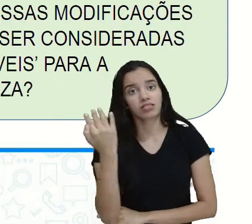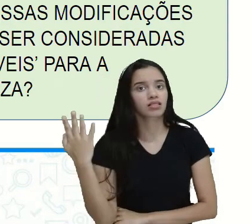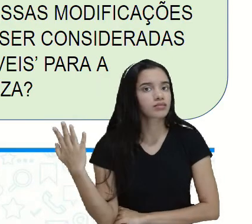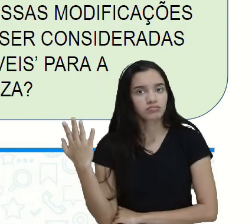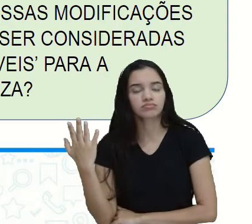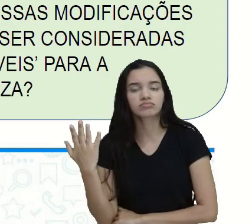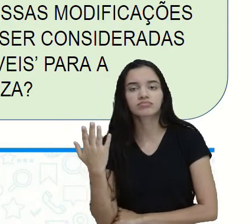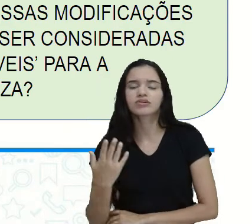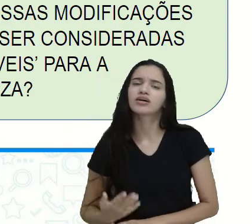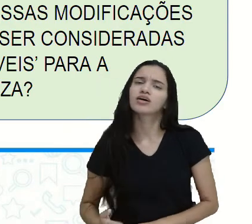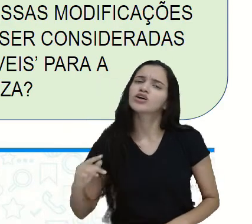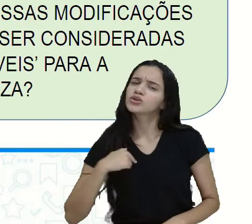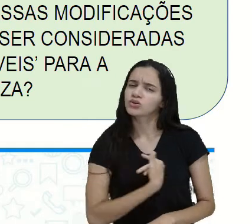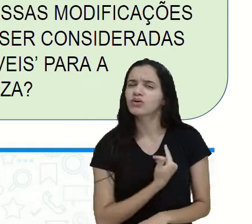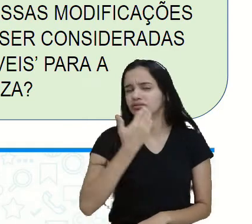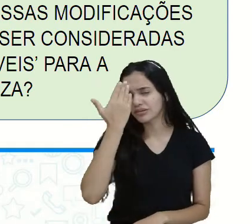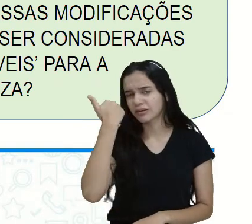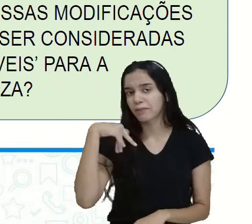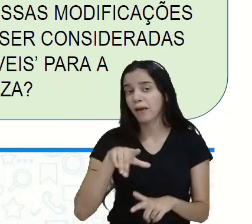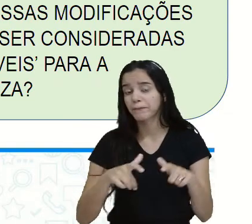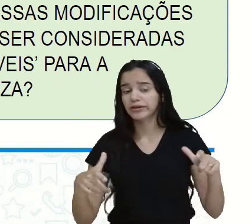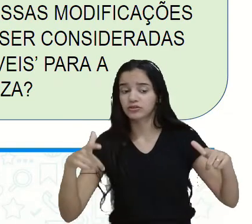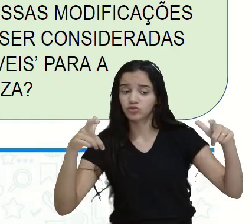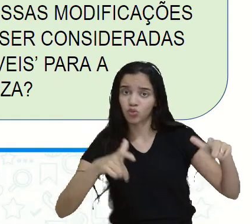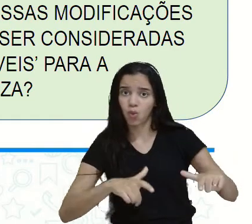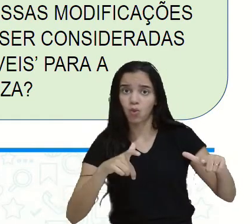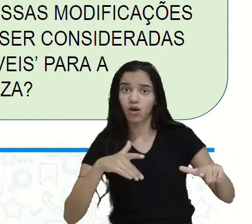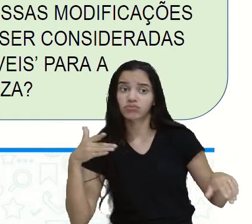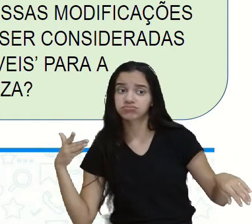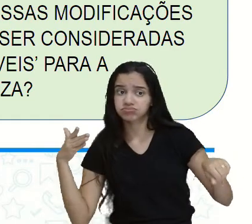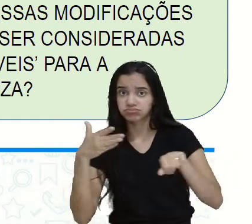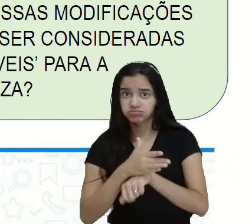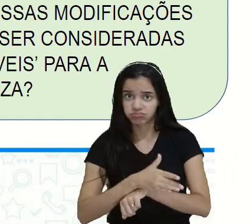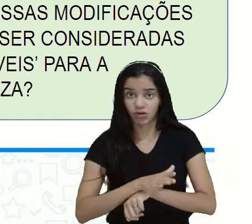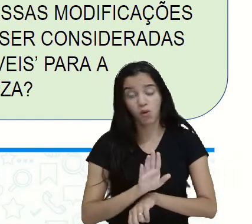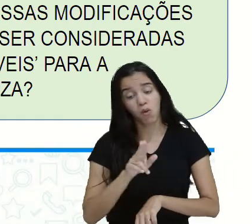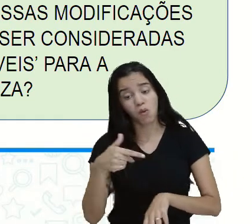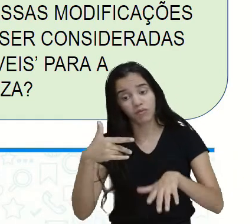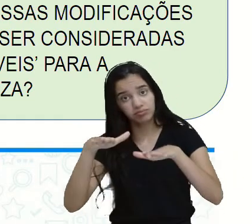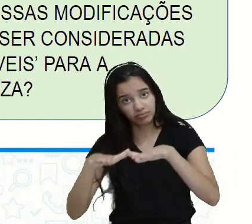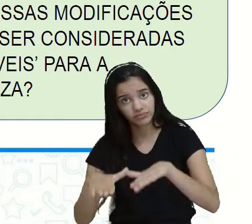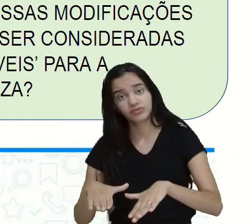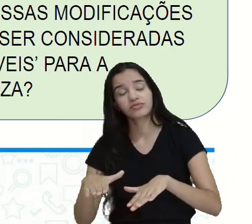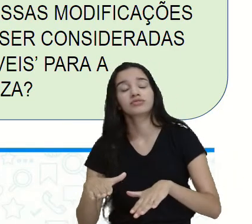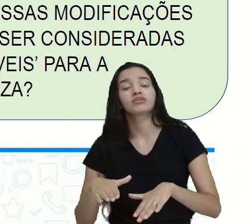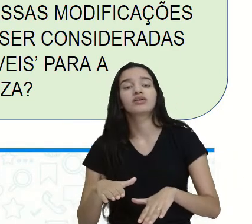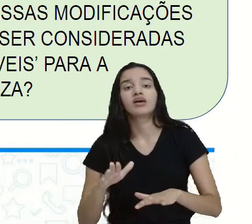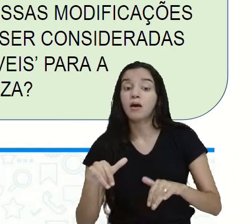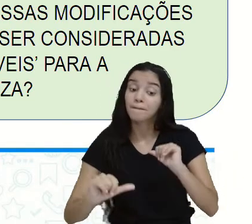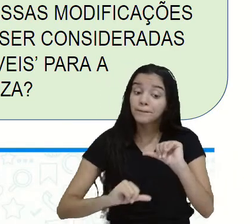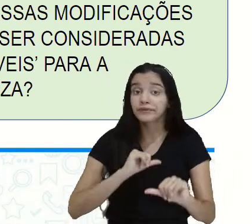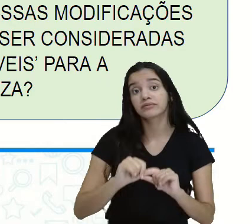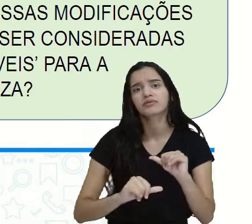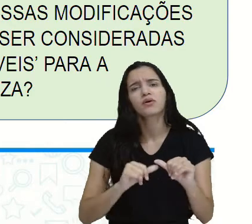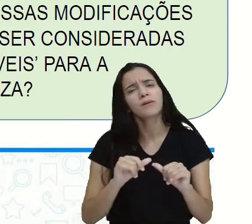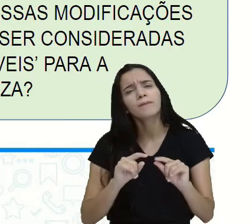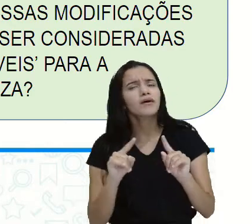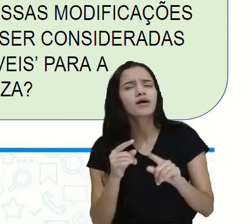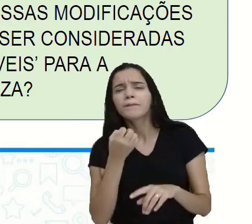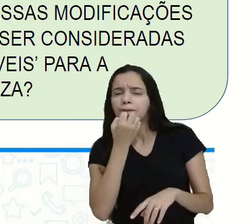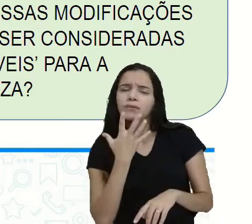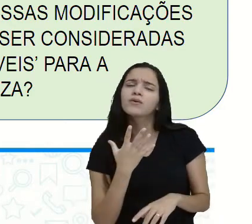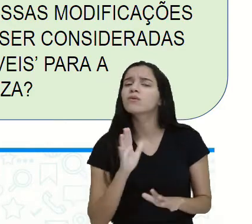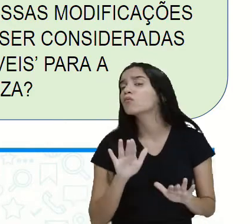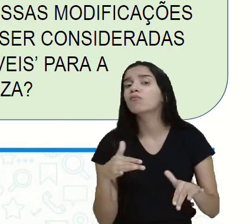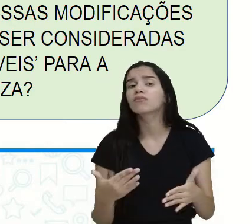aí? A gente sabe que a maioria dos lugares onde a gente vai, onde a gente fica, foram modificados. Mas quando isso pode ser bom?